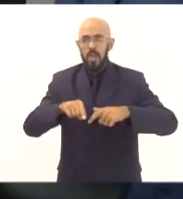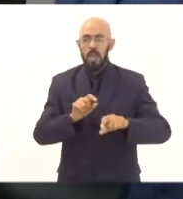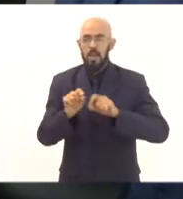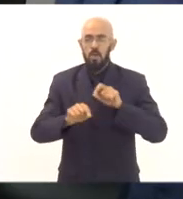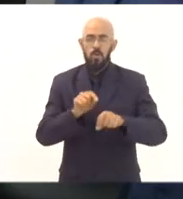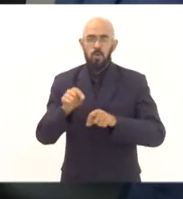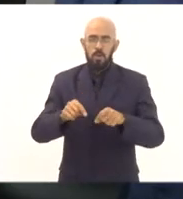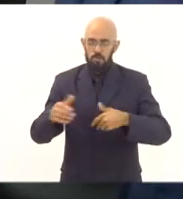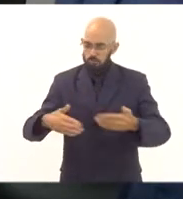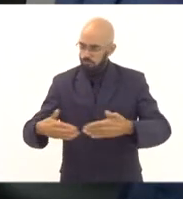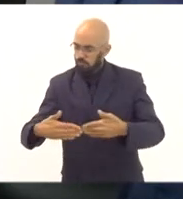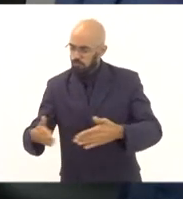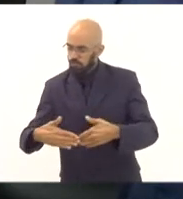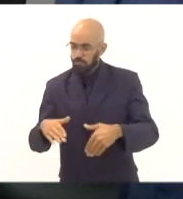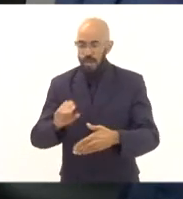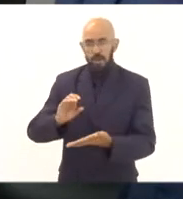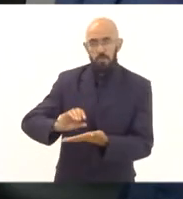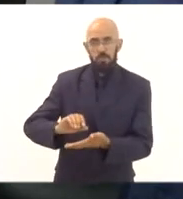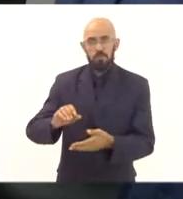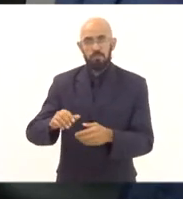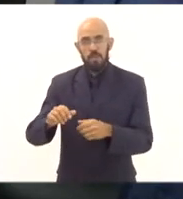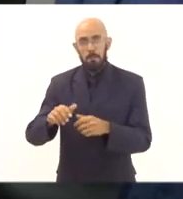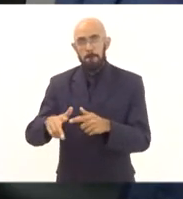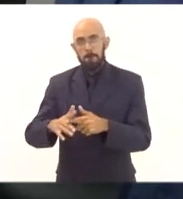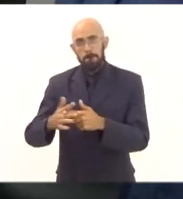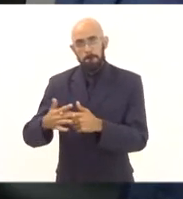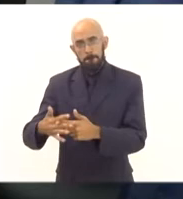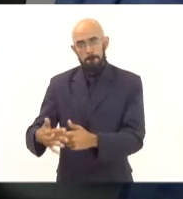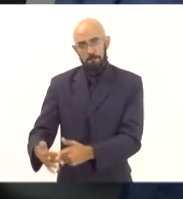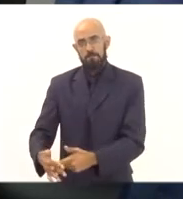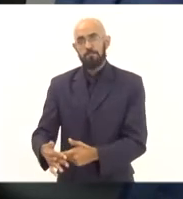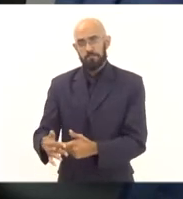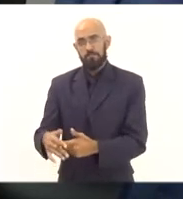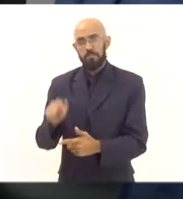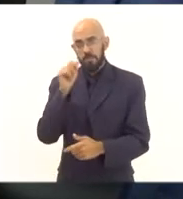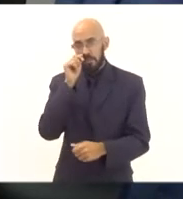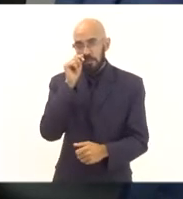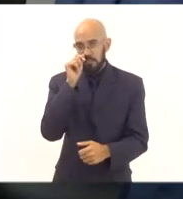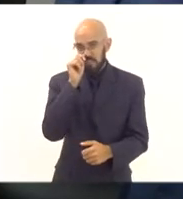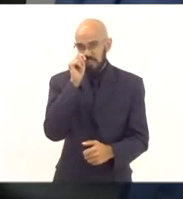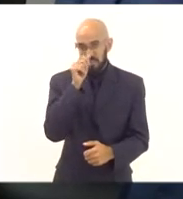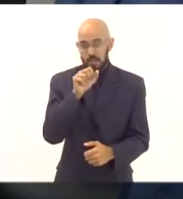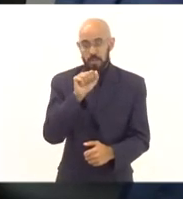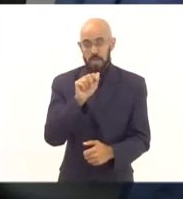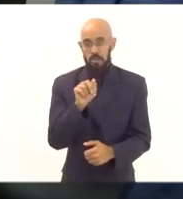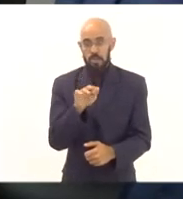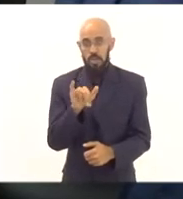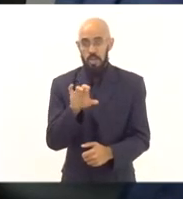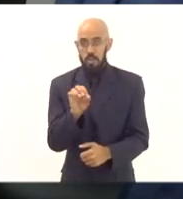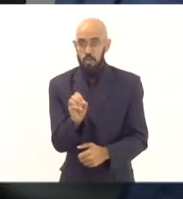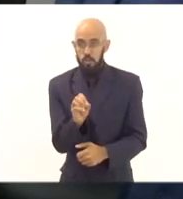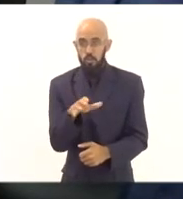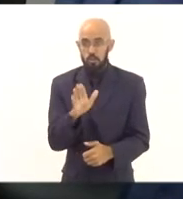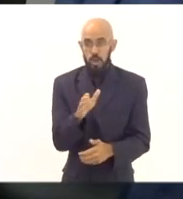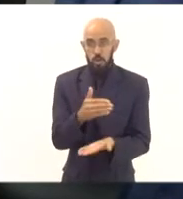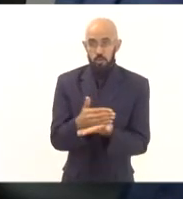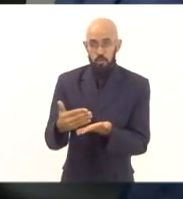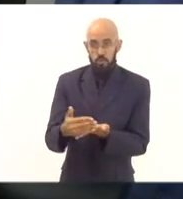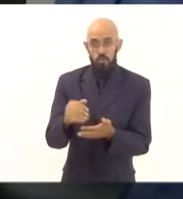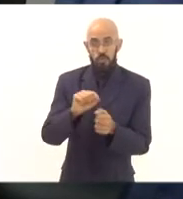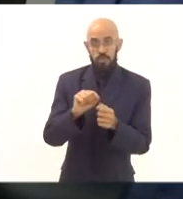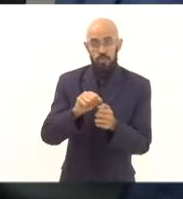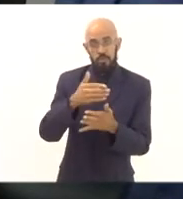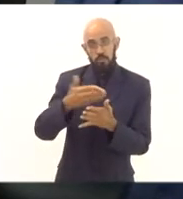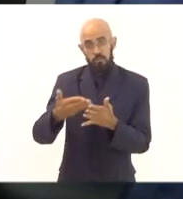específico do Fundo de recuperação dos Municípios Fluminenses do frente e a gerry eu já começou a fazer esses novos financiamentos